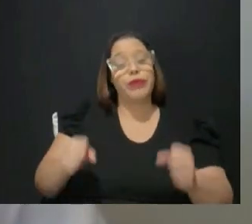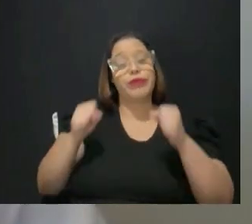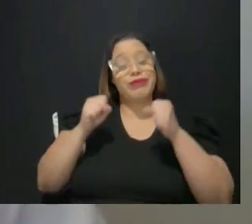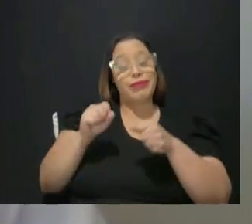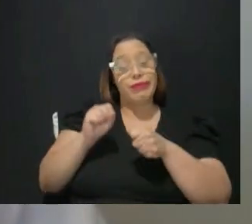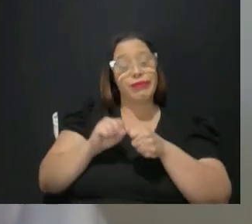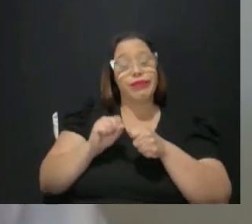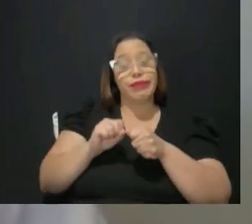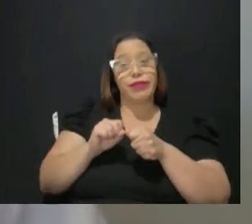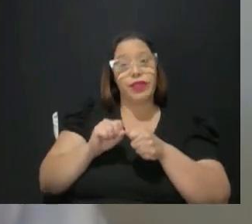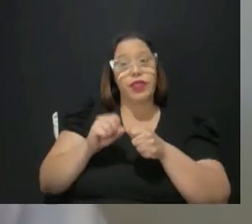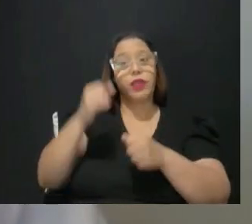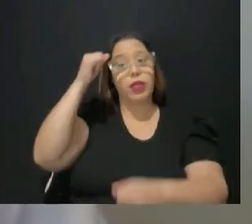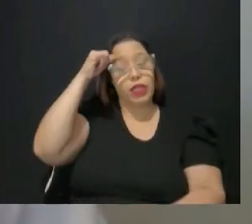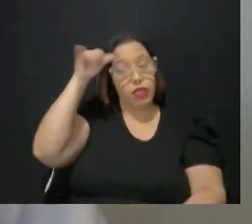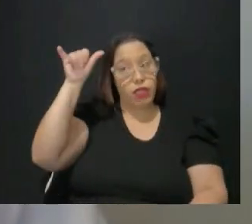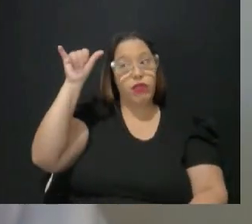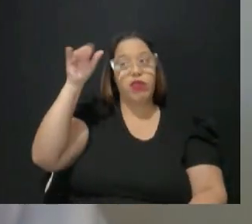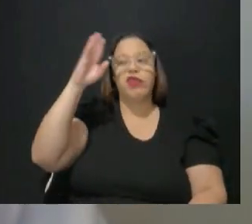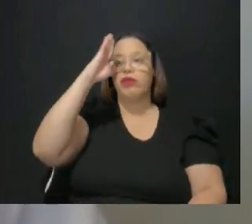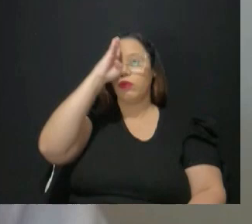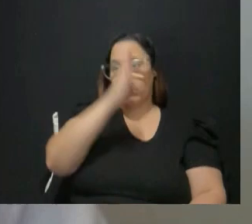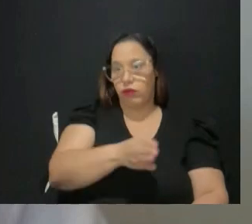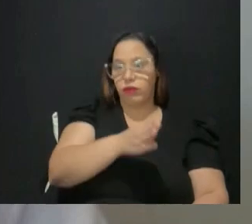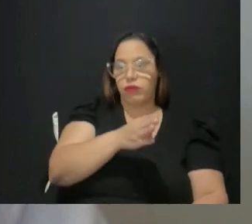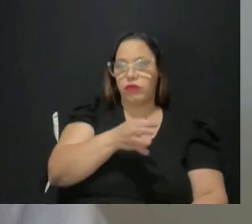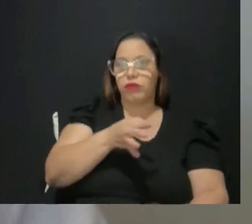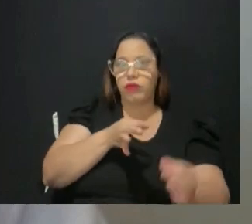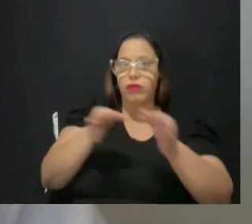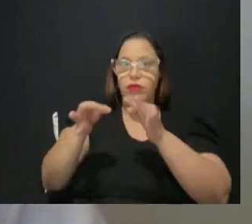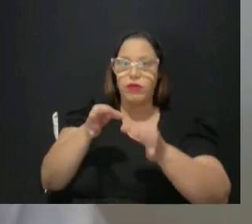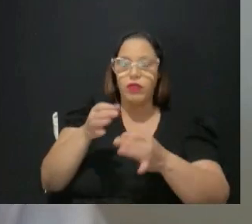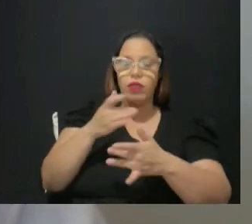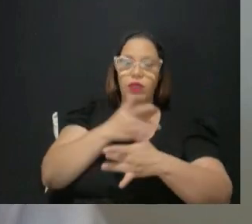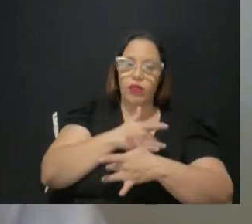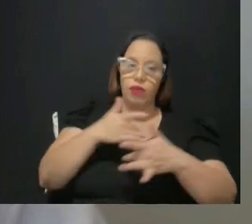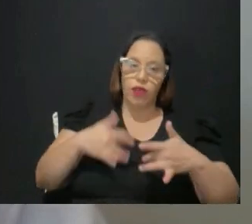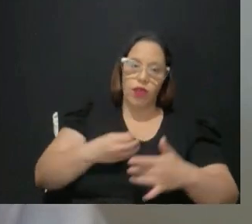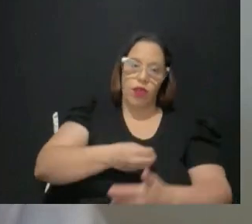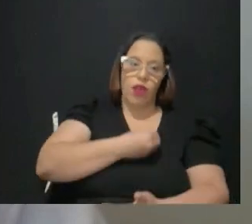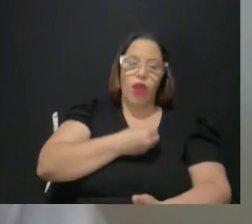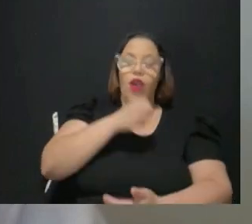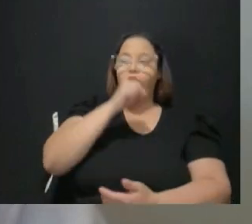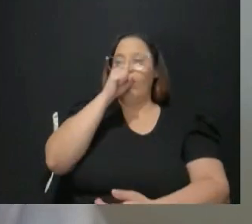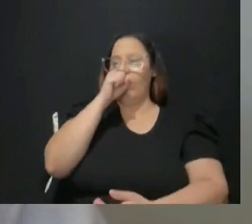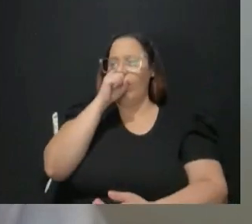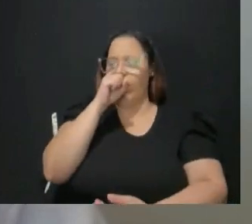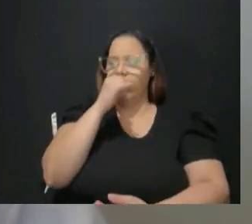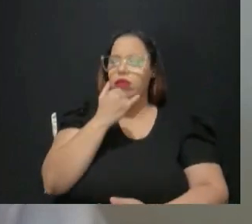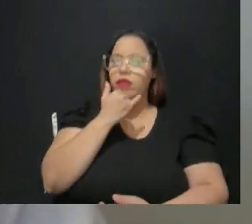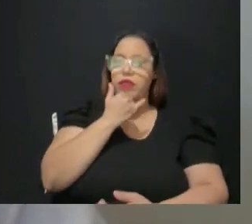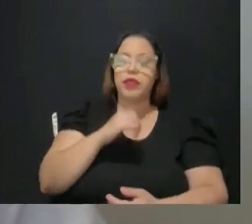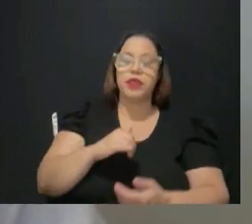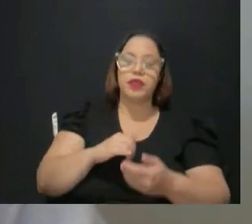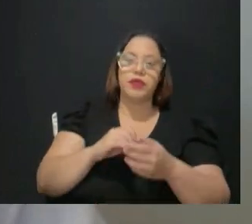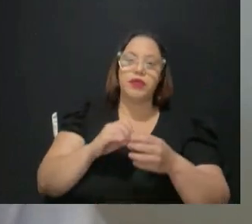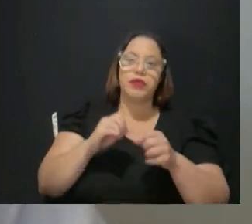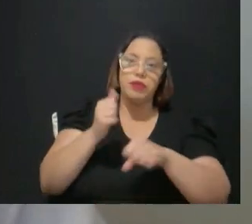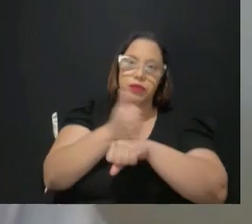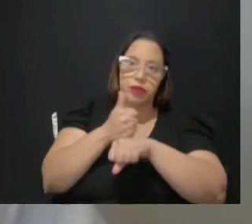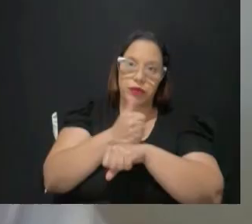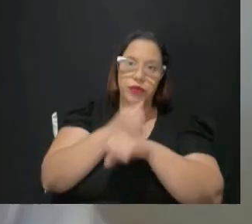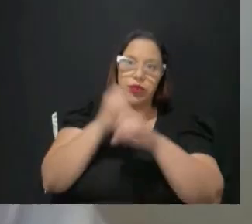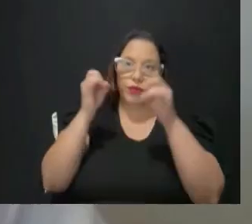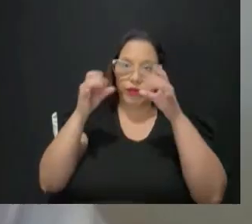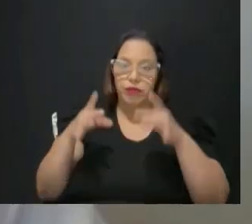pode fazer para evitar e, principalmente, levar o check-up vascular com um profissional especialista, que é o angiologista